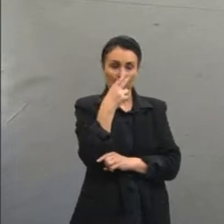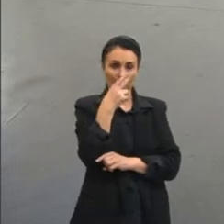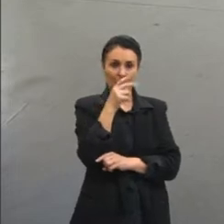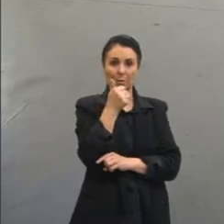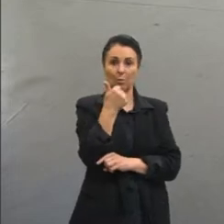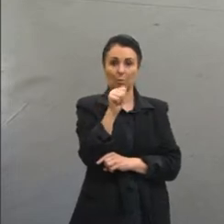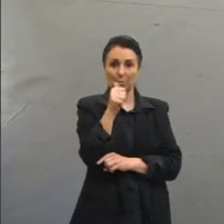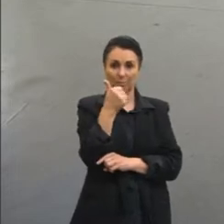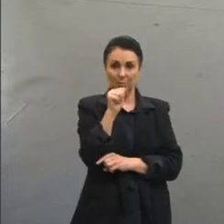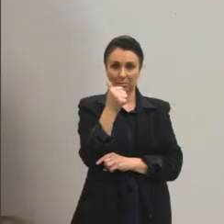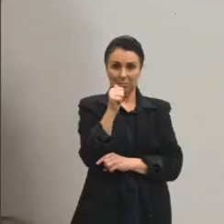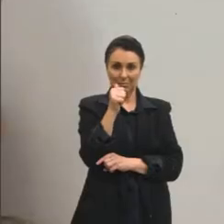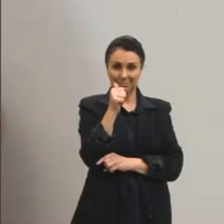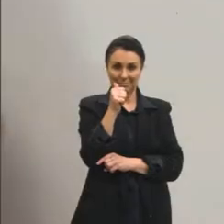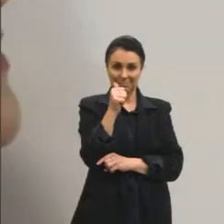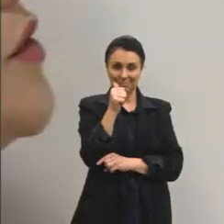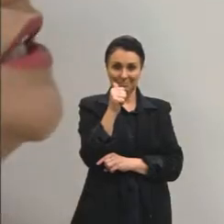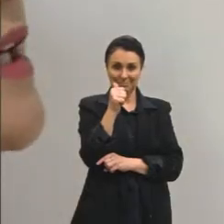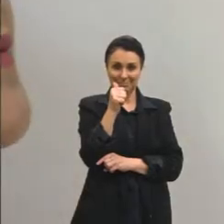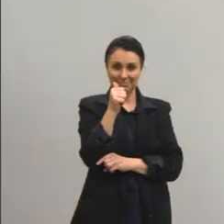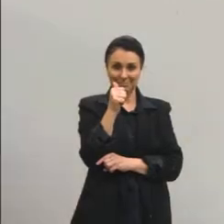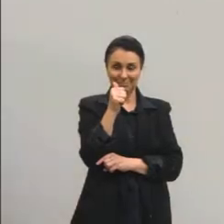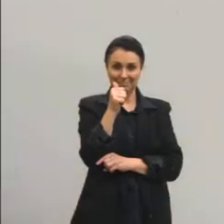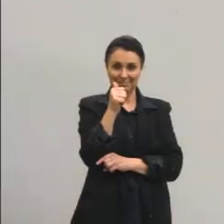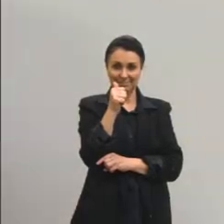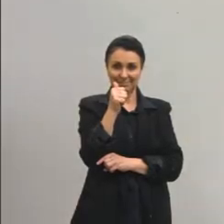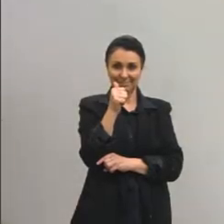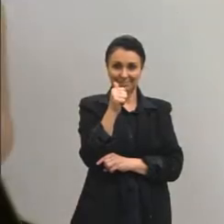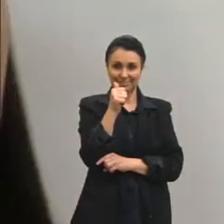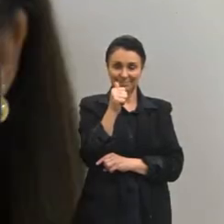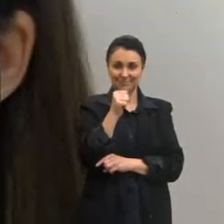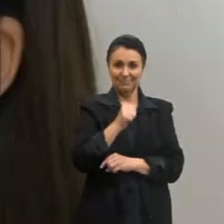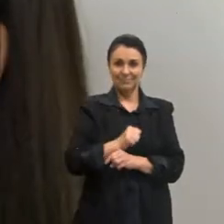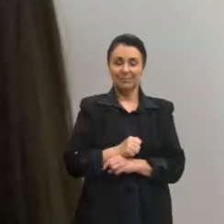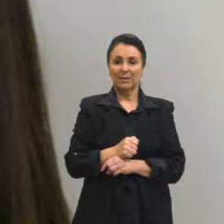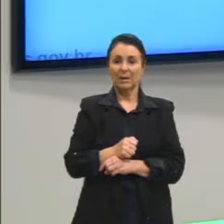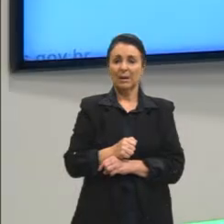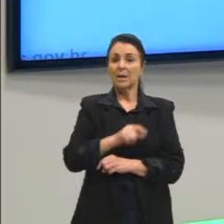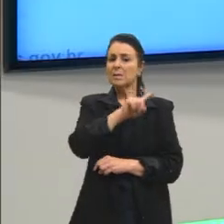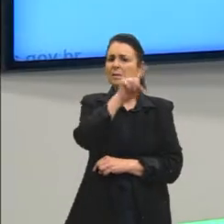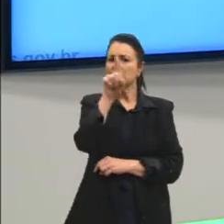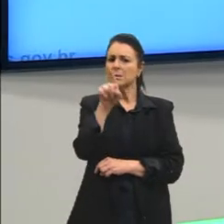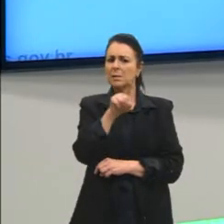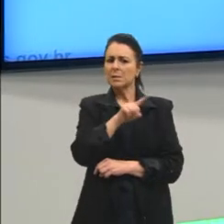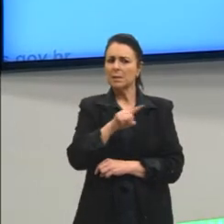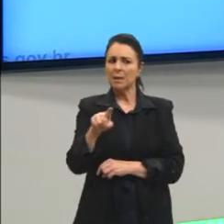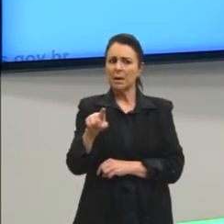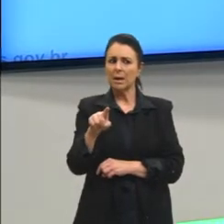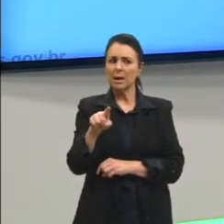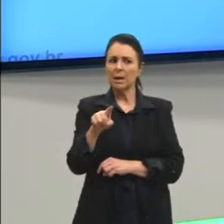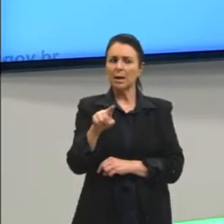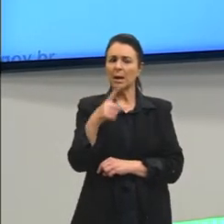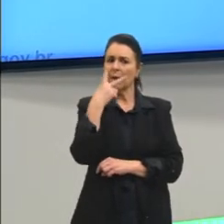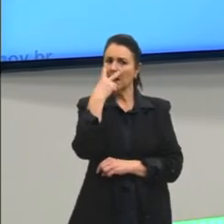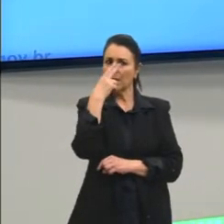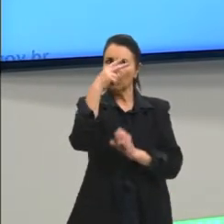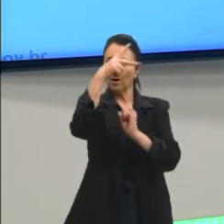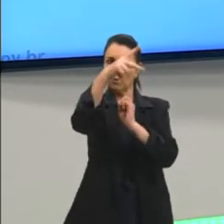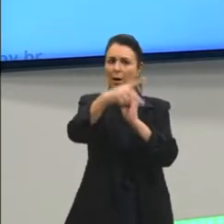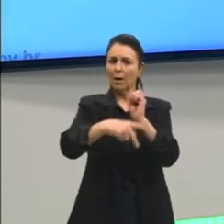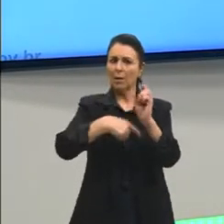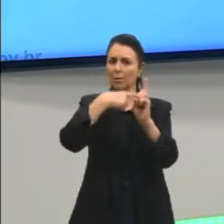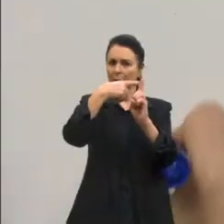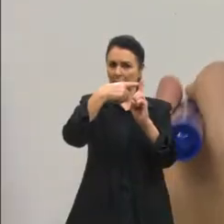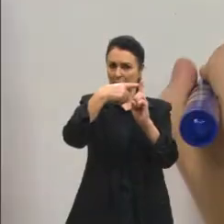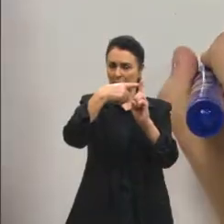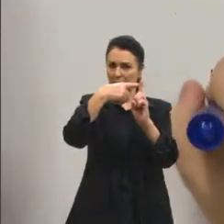11 né O que está ali na minha figurinha É eu sei que dizer é igual a prótons né usei igual número